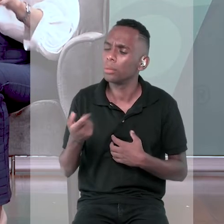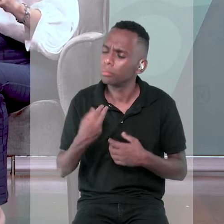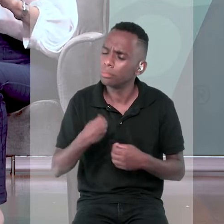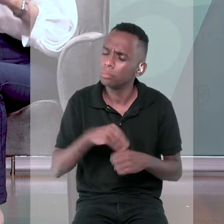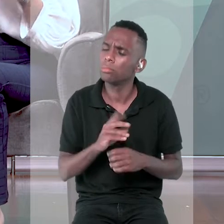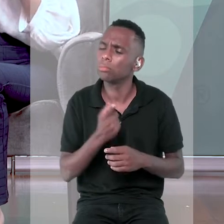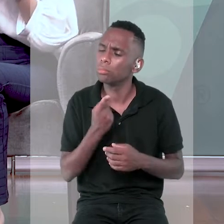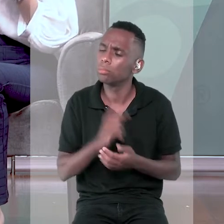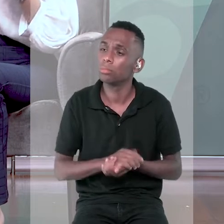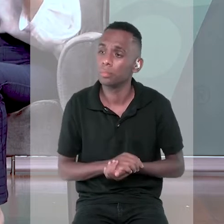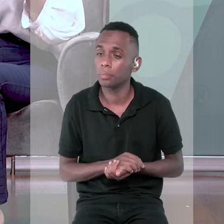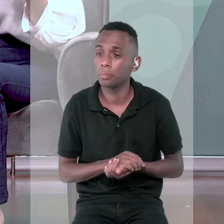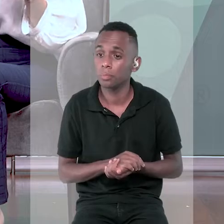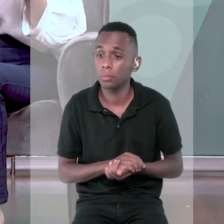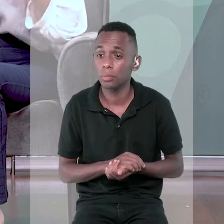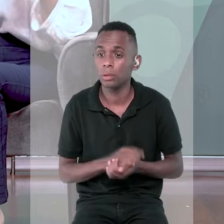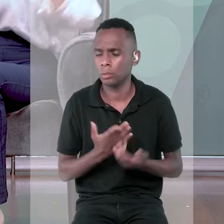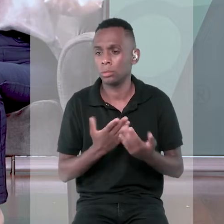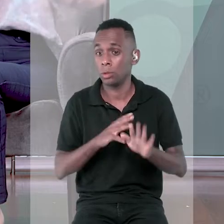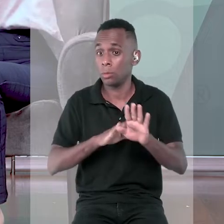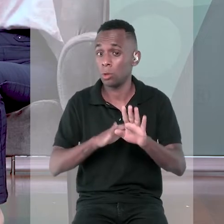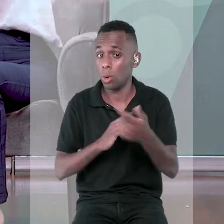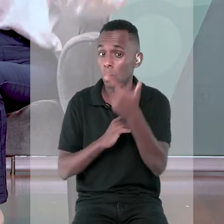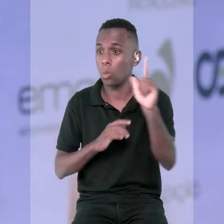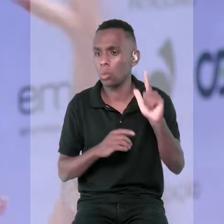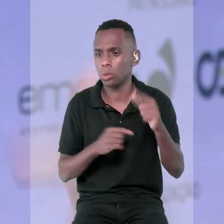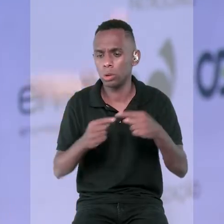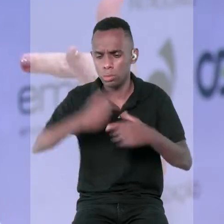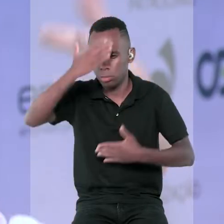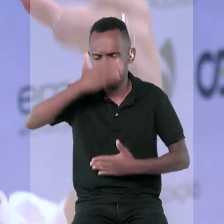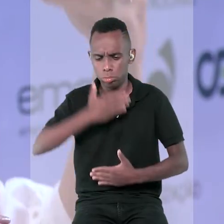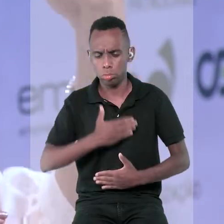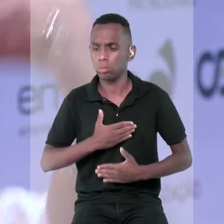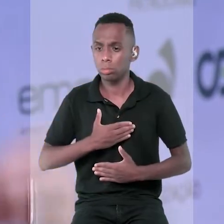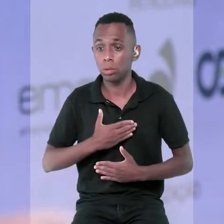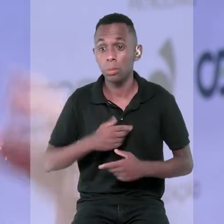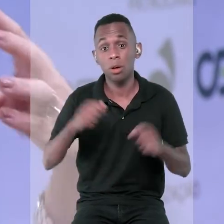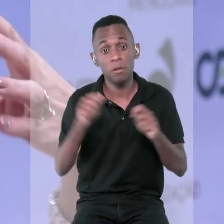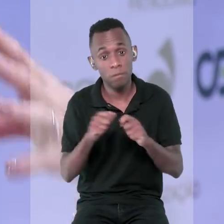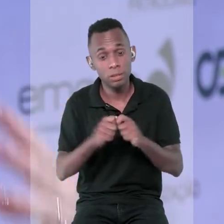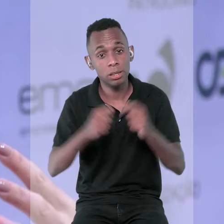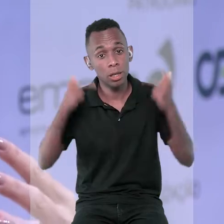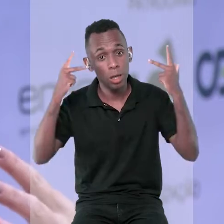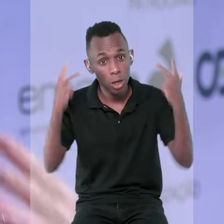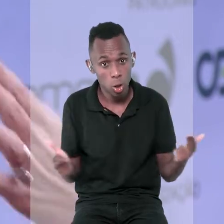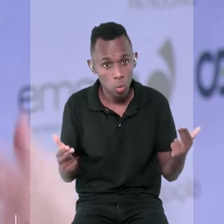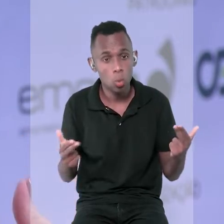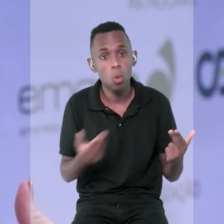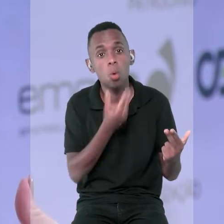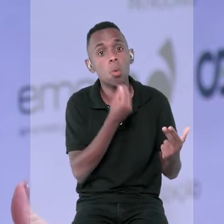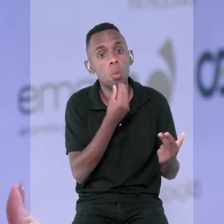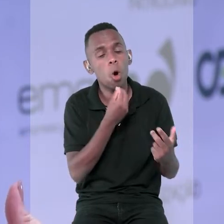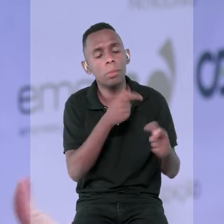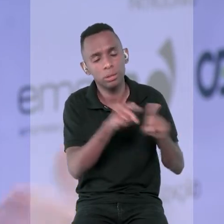lá? Tanto é que ela põe um dublê, ela falou assim, ó, a gente põe ela de armadura e tal, mas vou fazer a mesma armadura, da mesma cor, para um